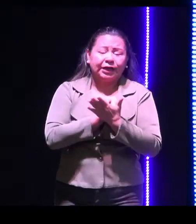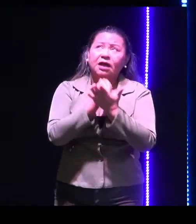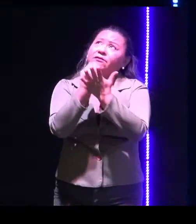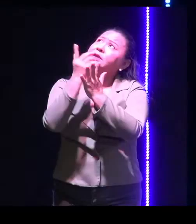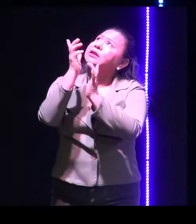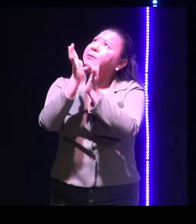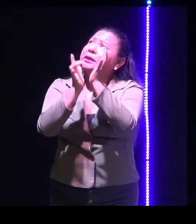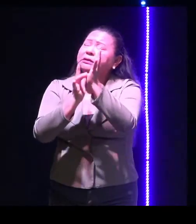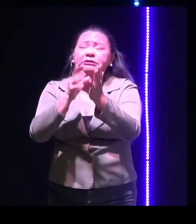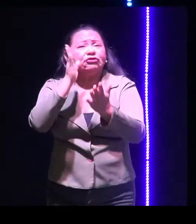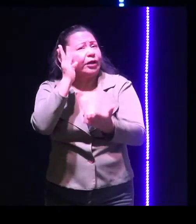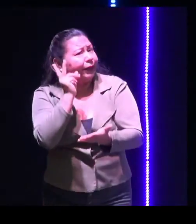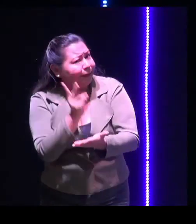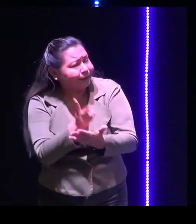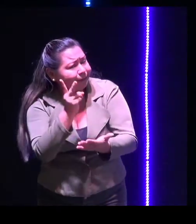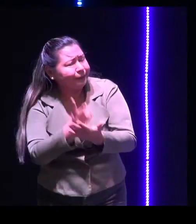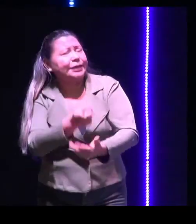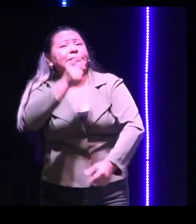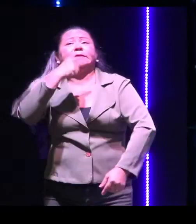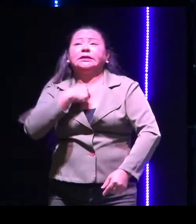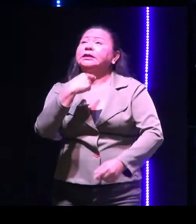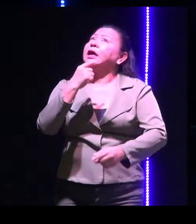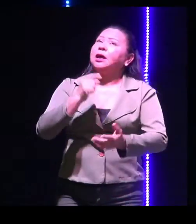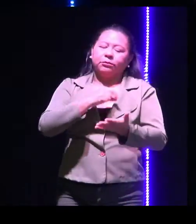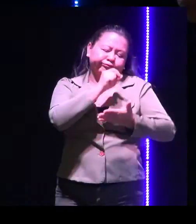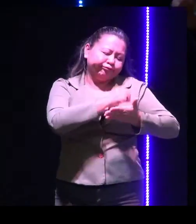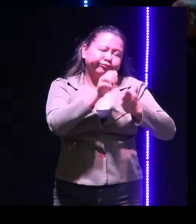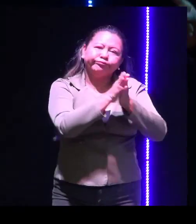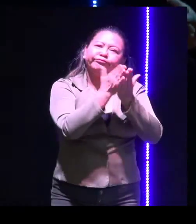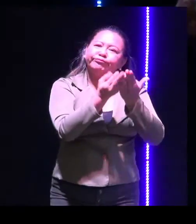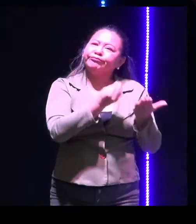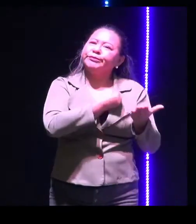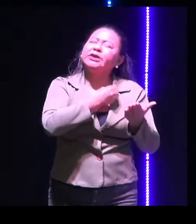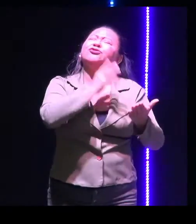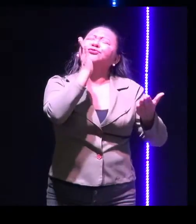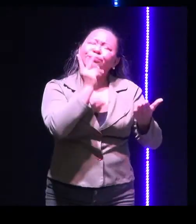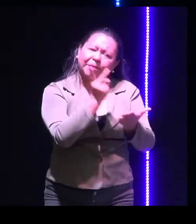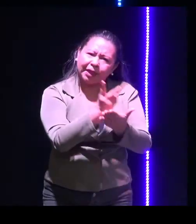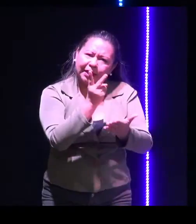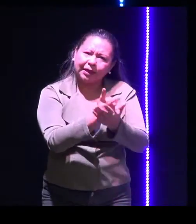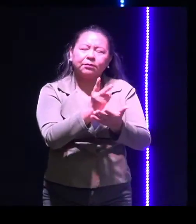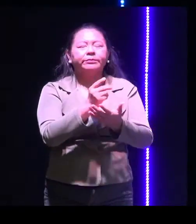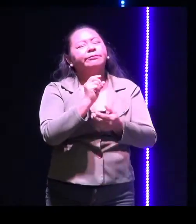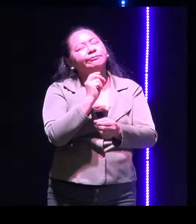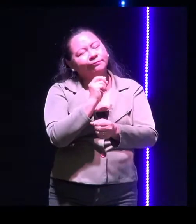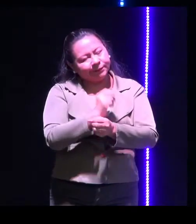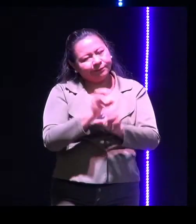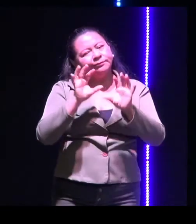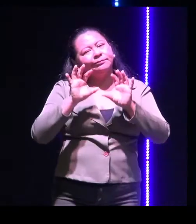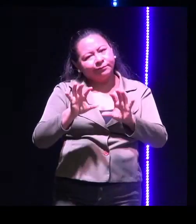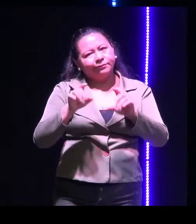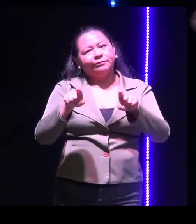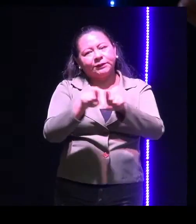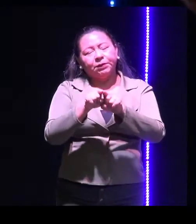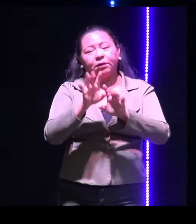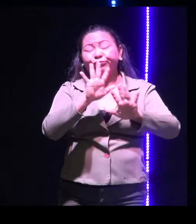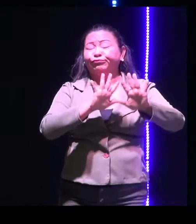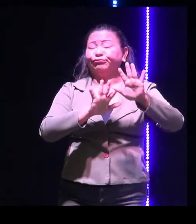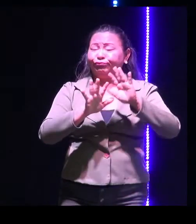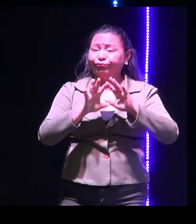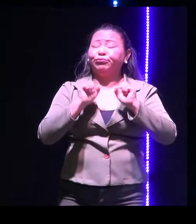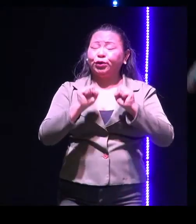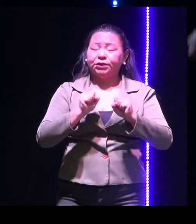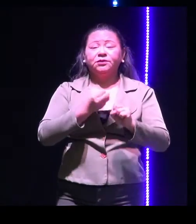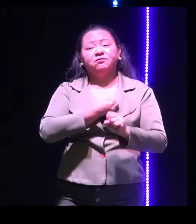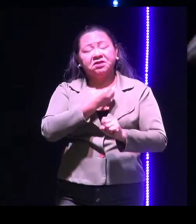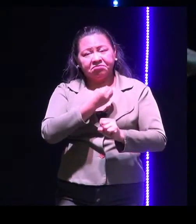Cristo, mesmo tendo o seu livro escrito no livro da vida, mesmo assim, se nós não tivermos o cuidado, nós ainda